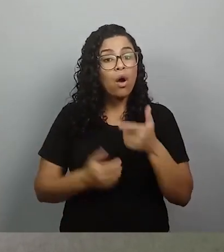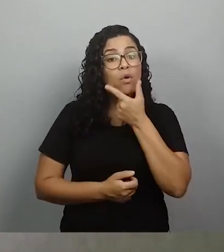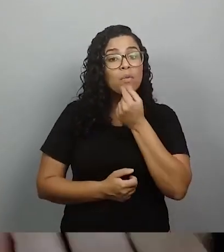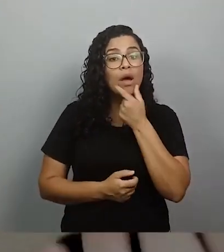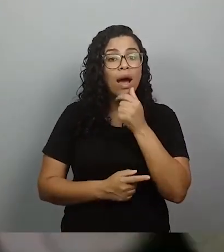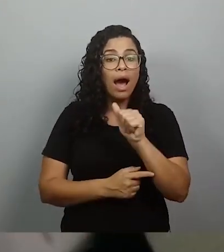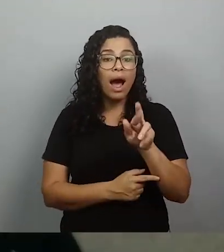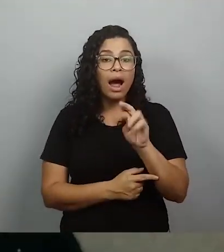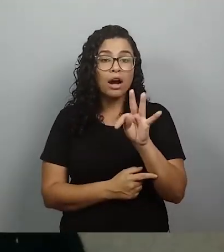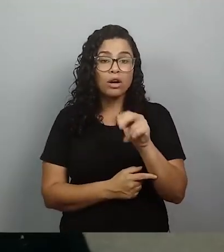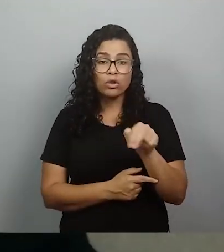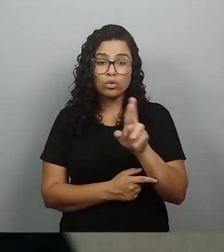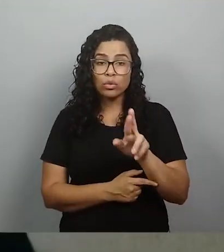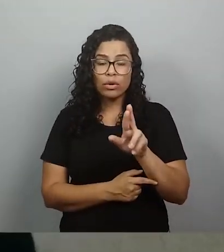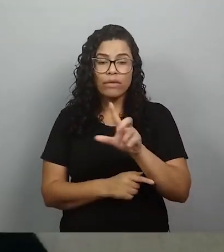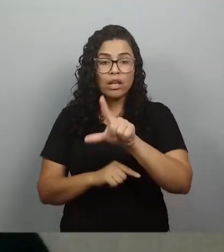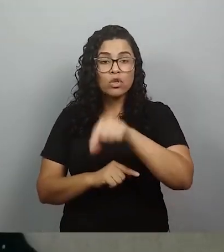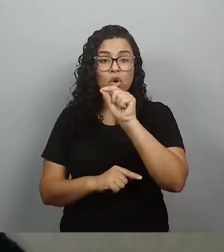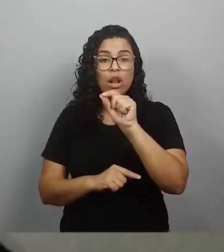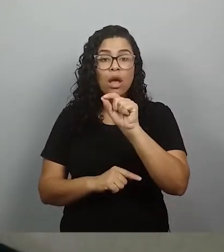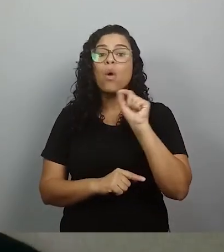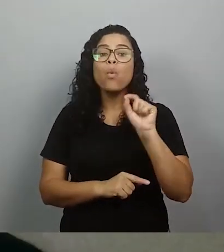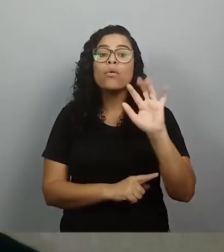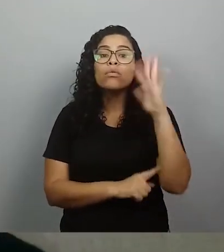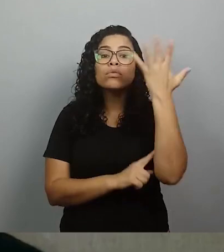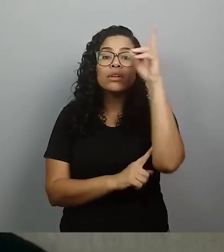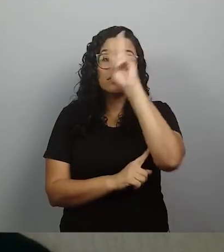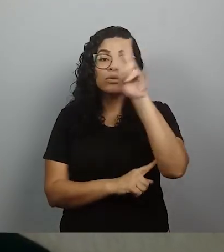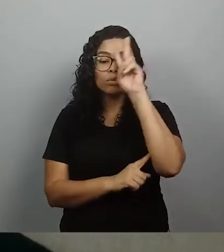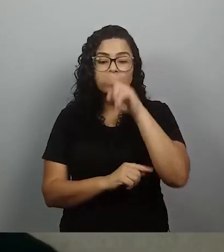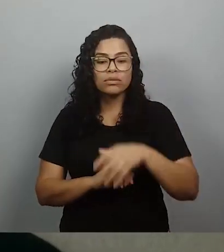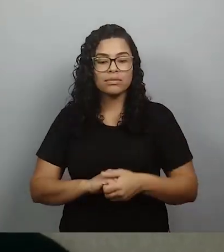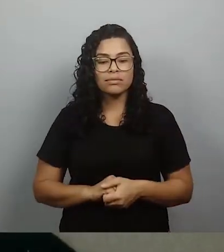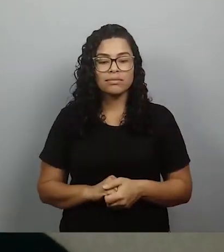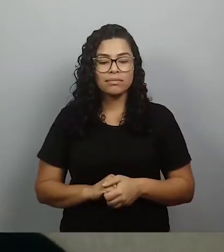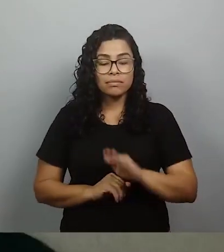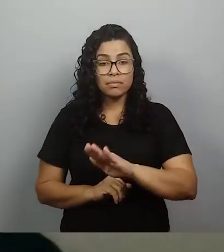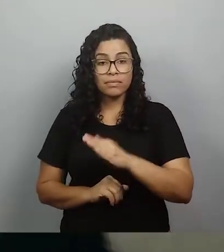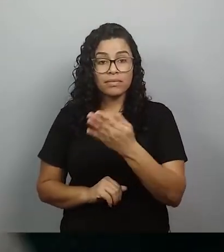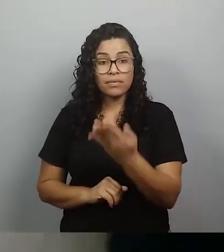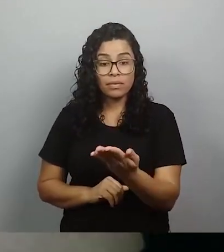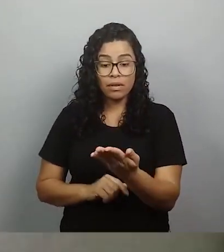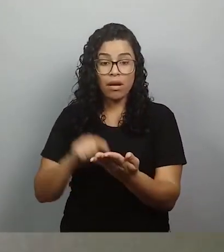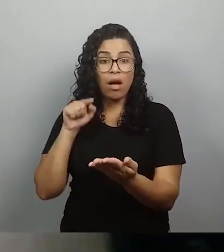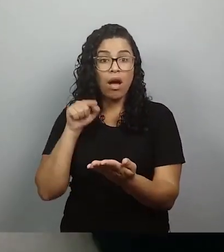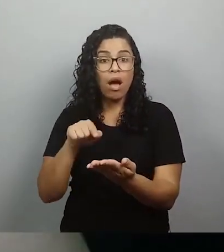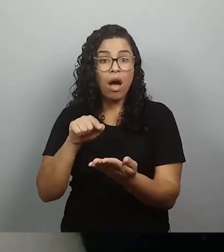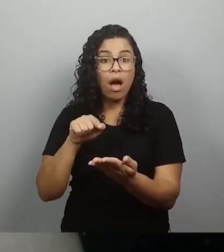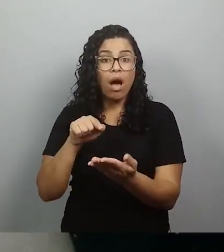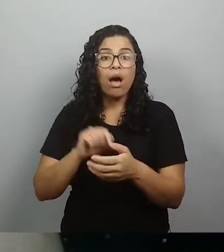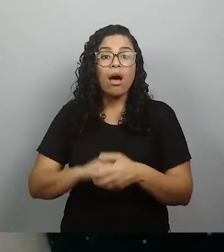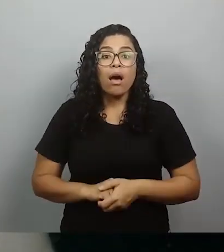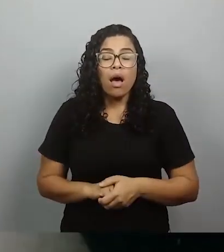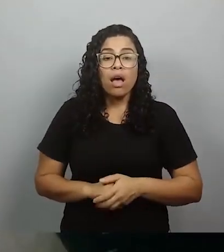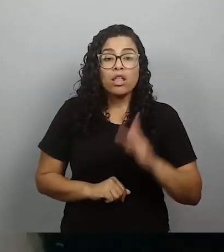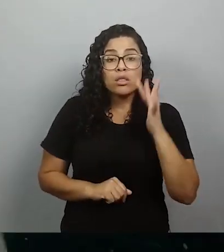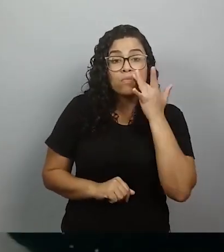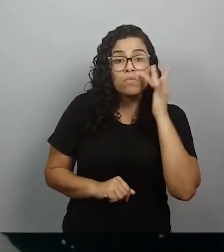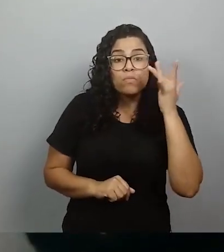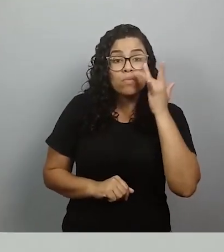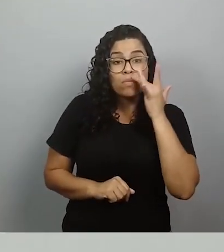que acontece nessa história. Vamos ver o que eles precisam fazer. Resgatar um